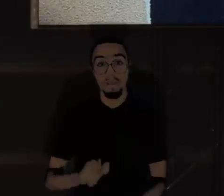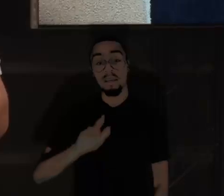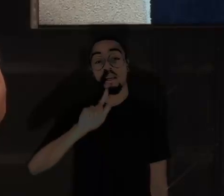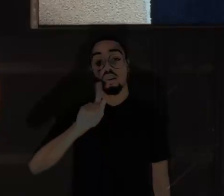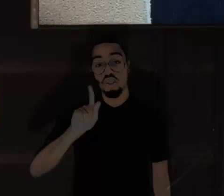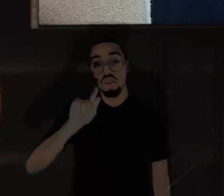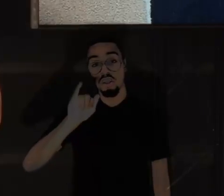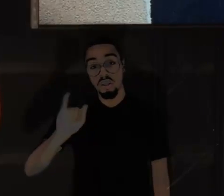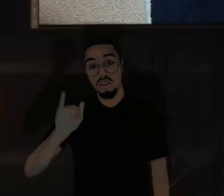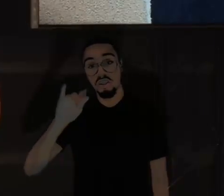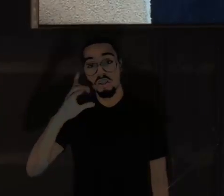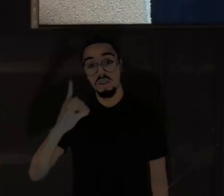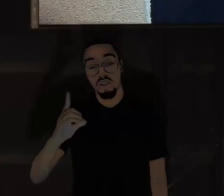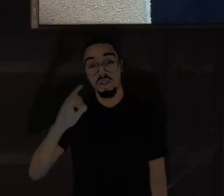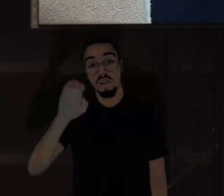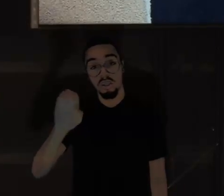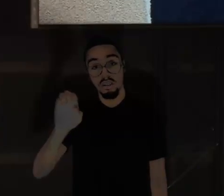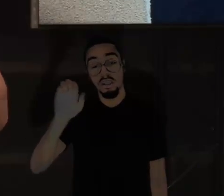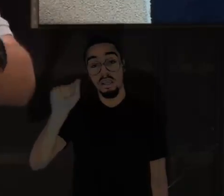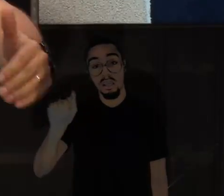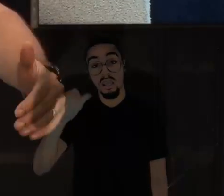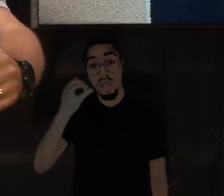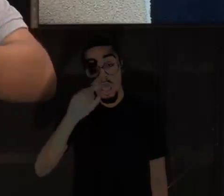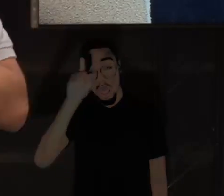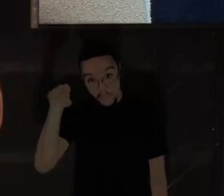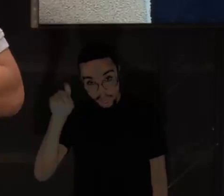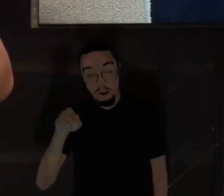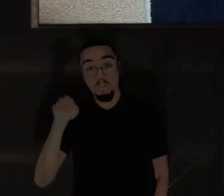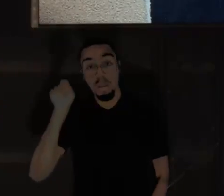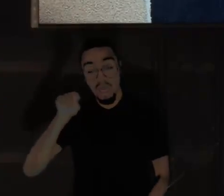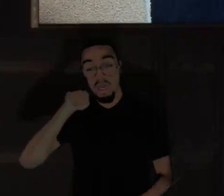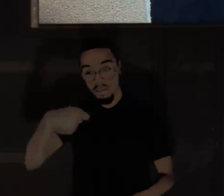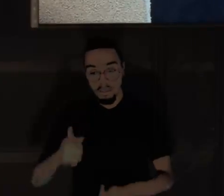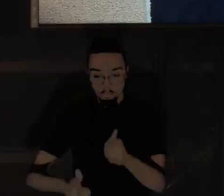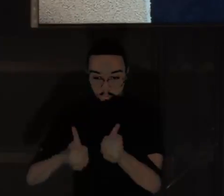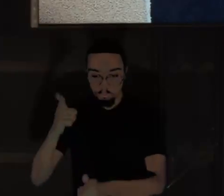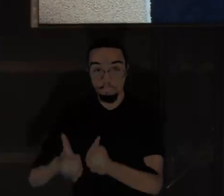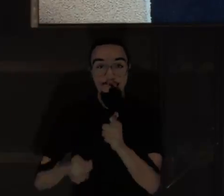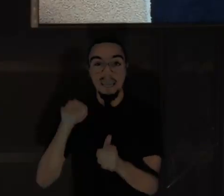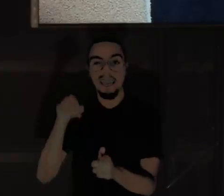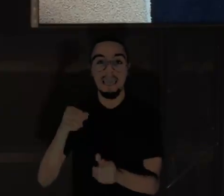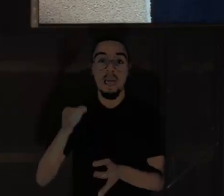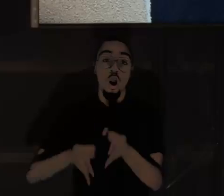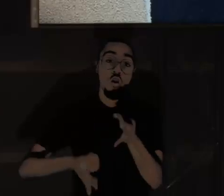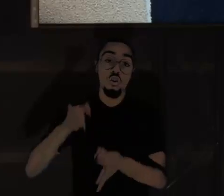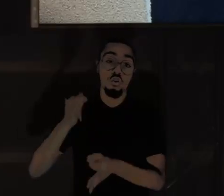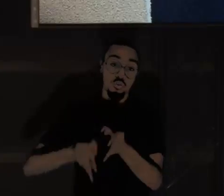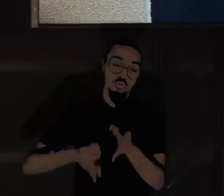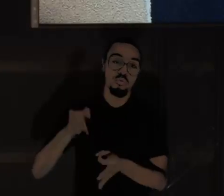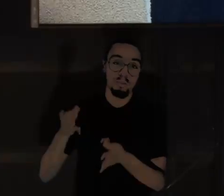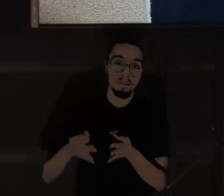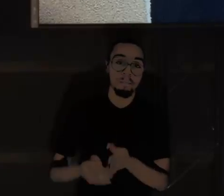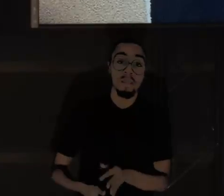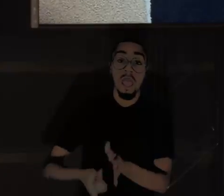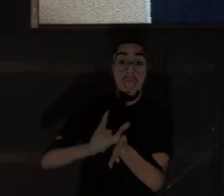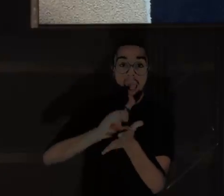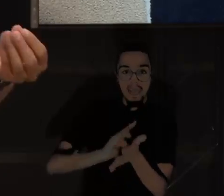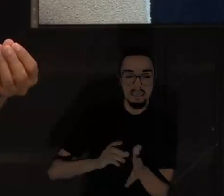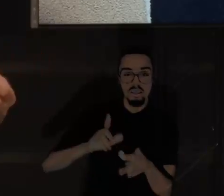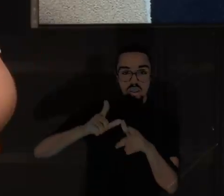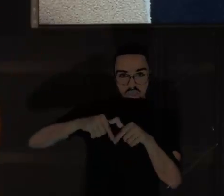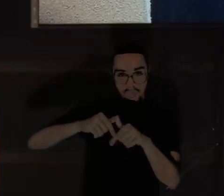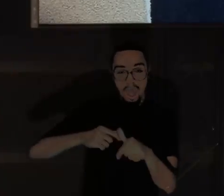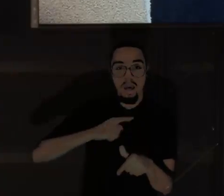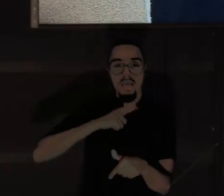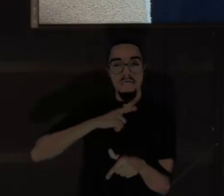destrói. Ele era um juiz antes da monarquia entrar em Israel. Deus levantou uma época de juízes, homens e